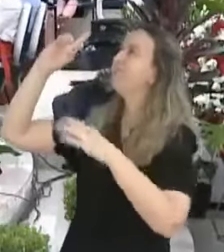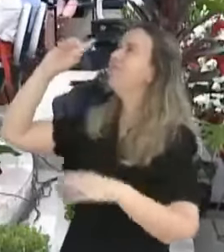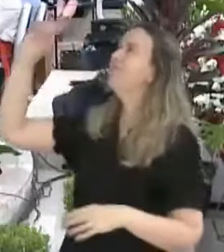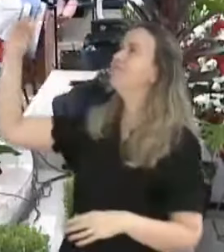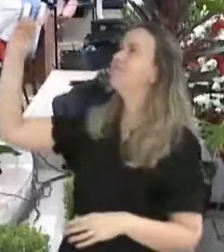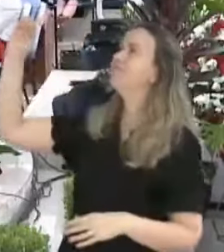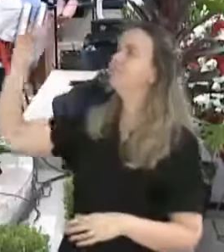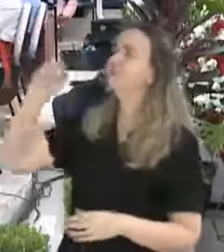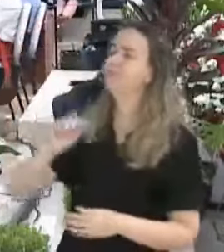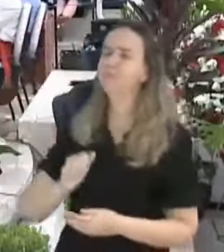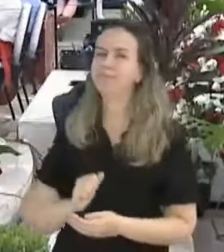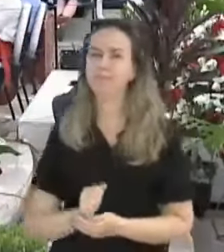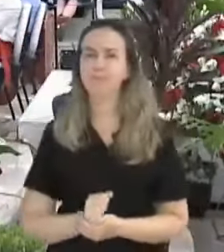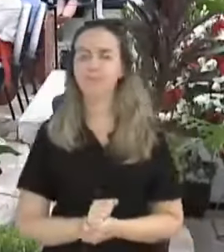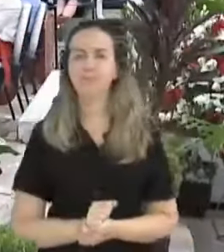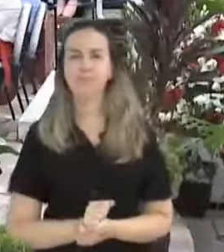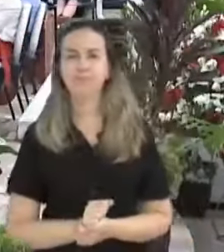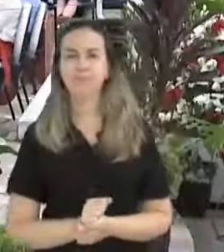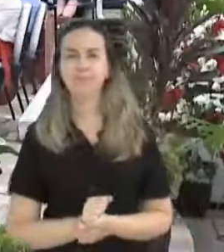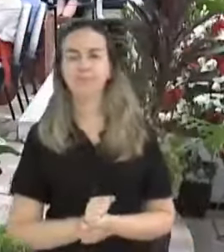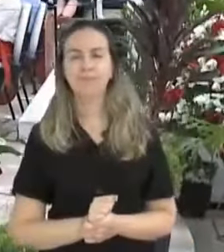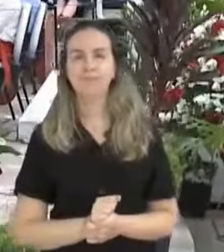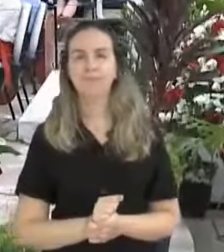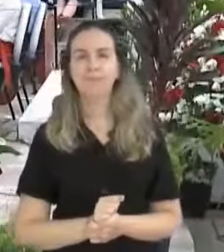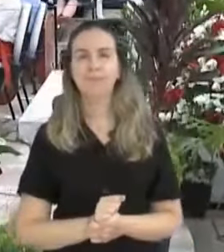Primeira lição que aprendemos: